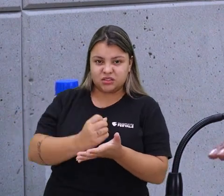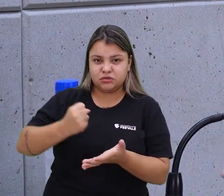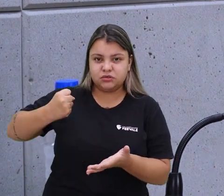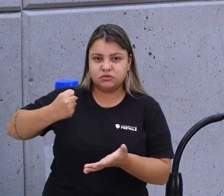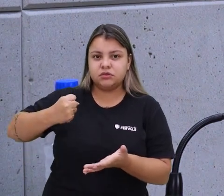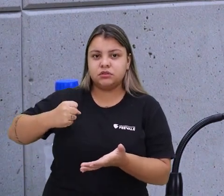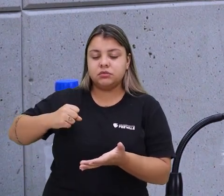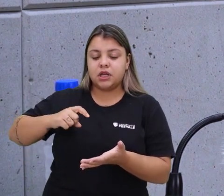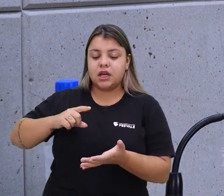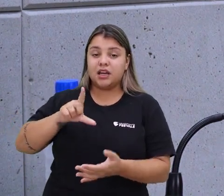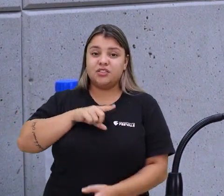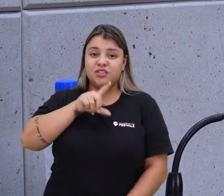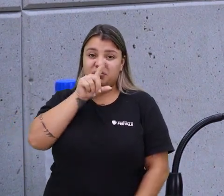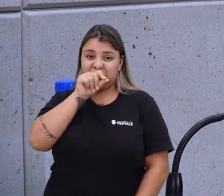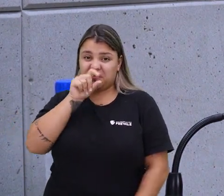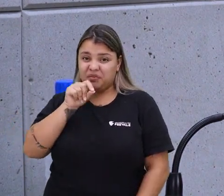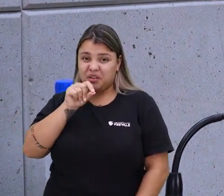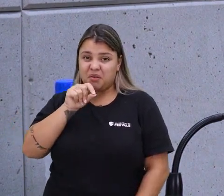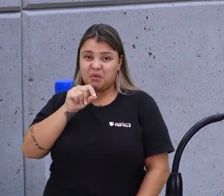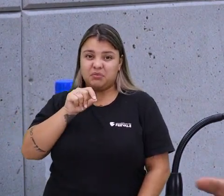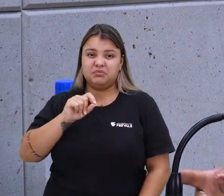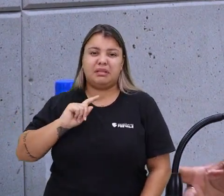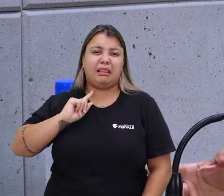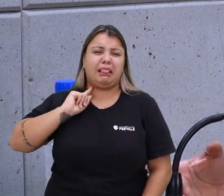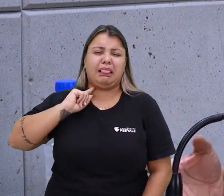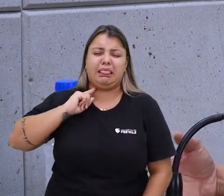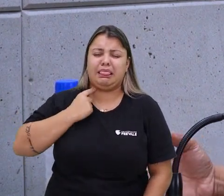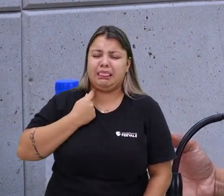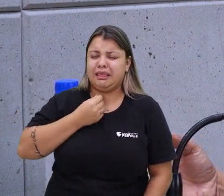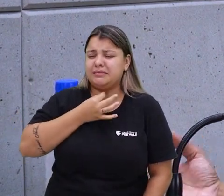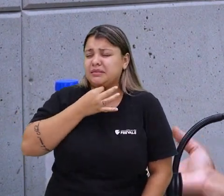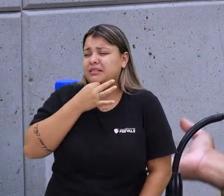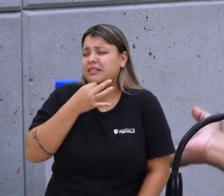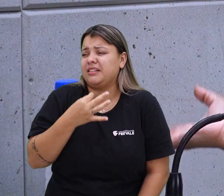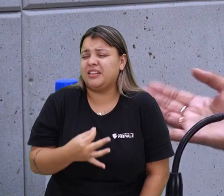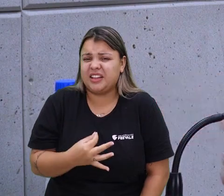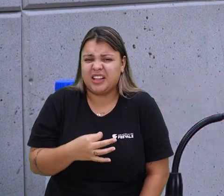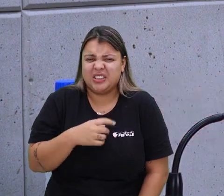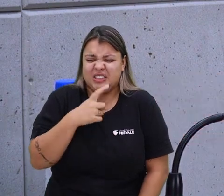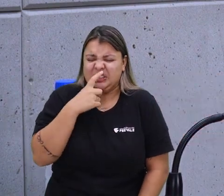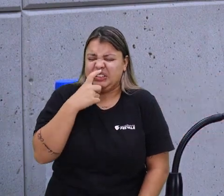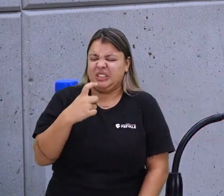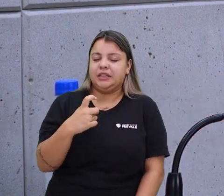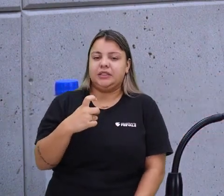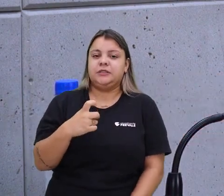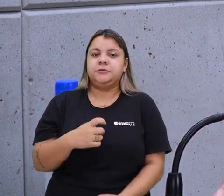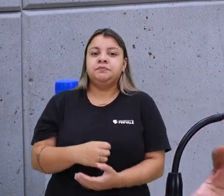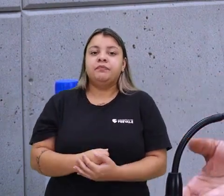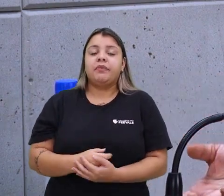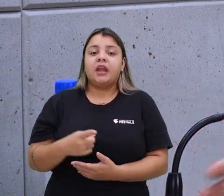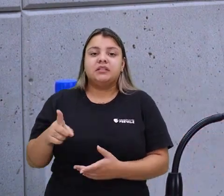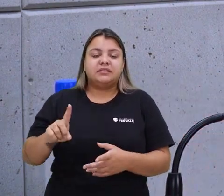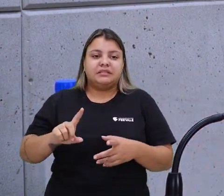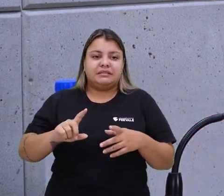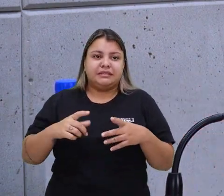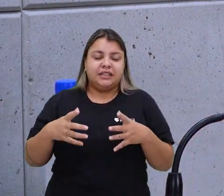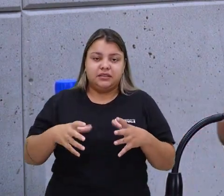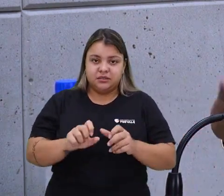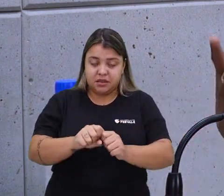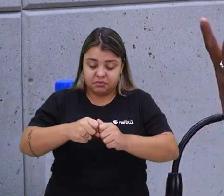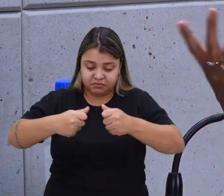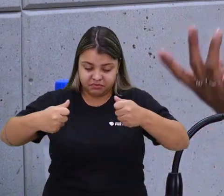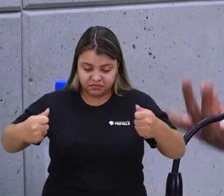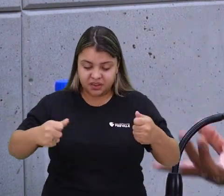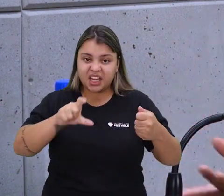que a metade dos frangos estavam podres assim nossa senhora tipo el literalmente estragado abri os